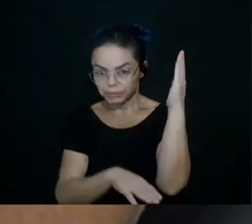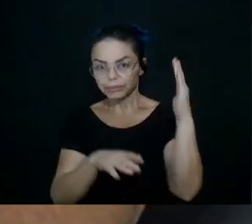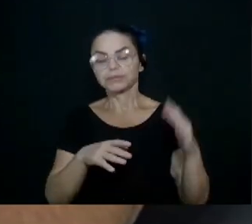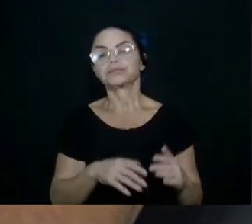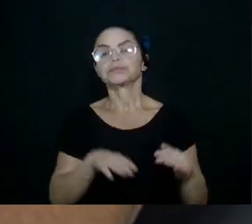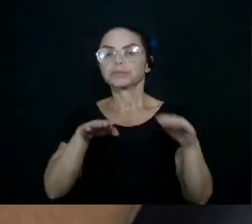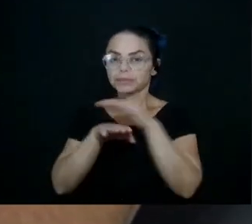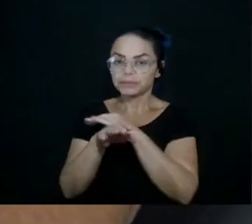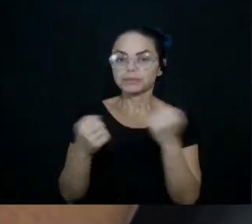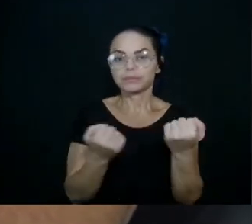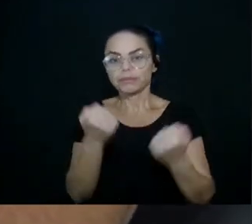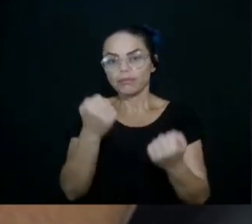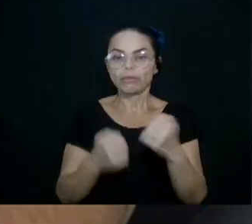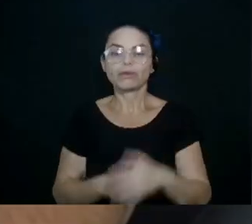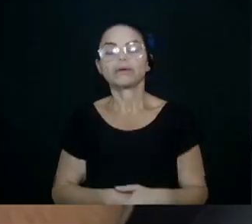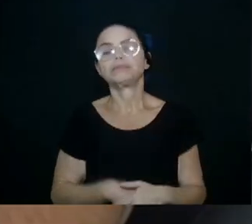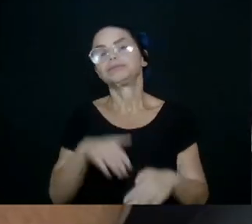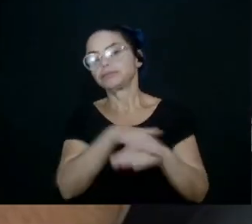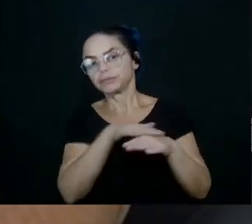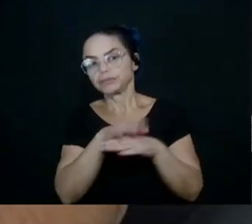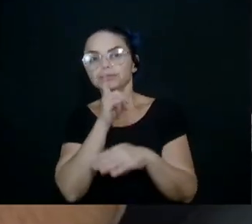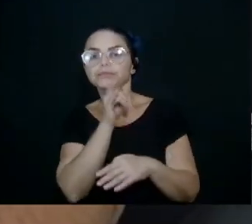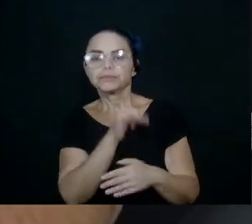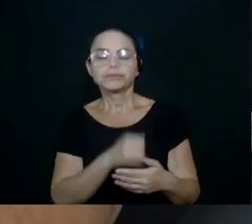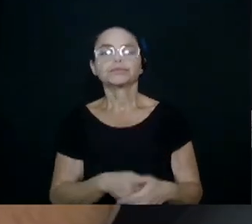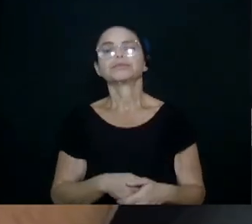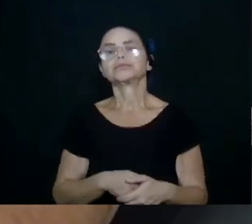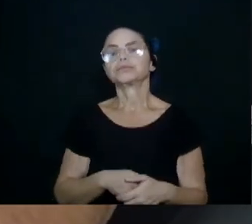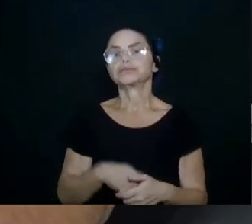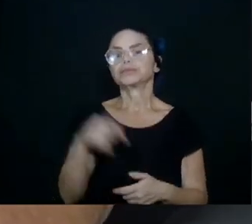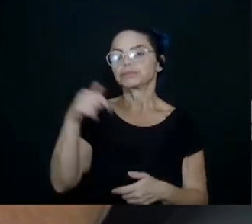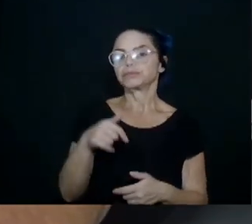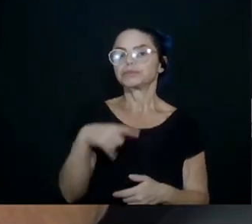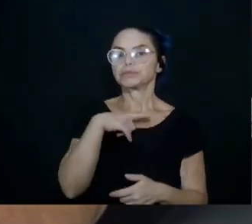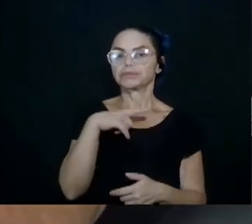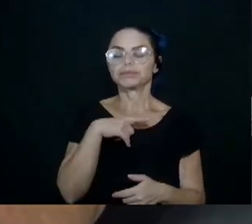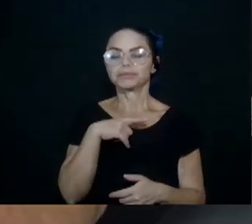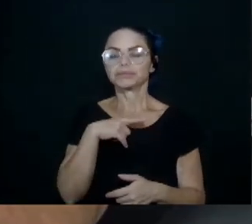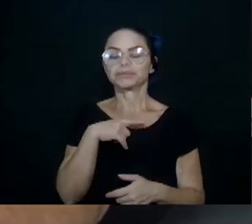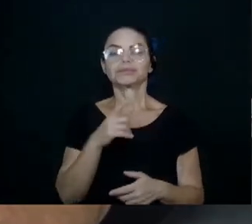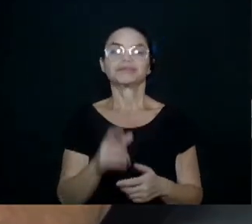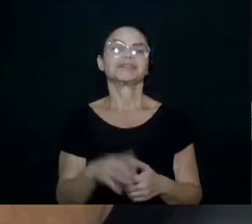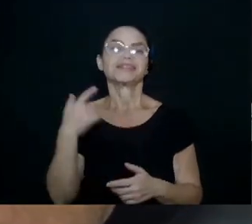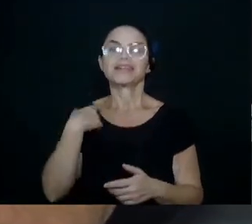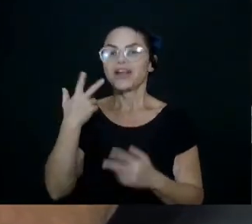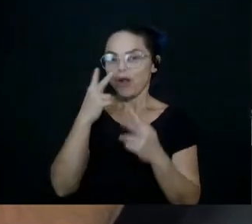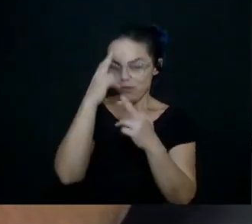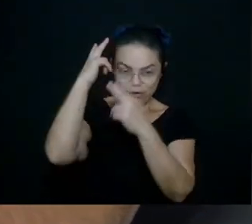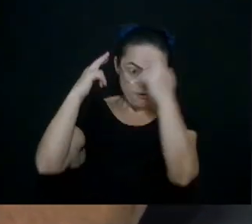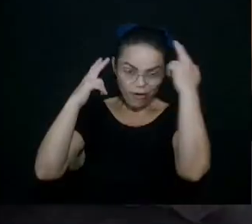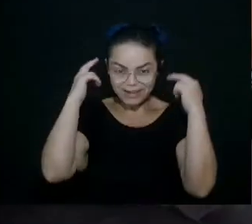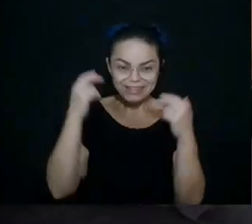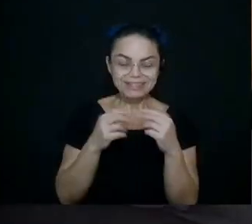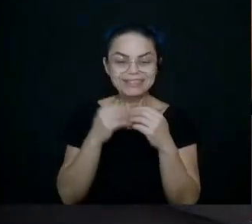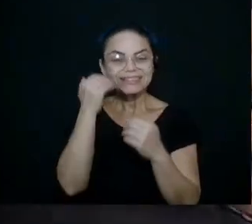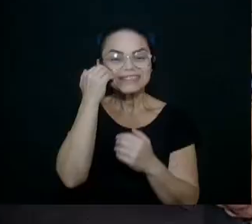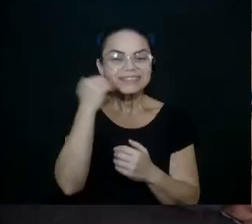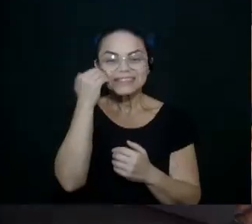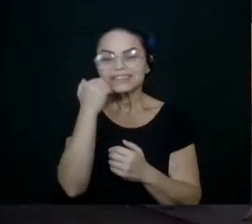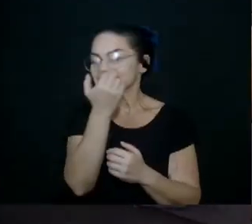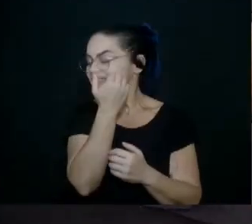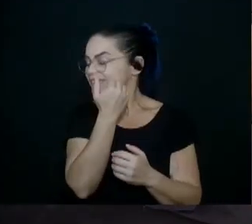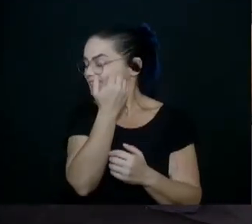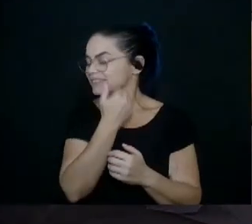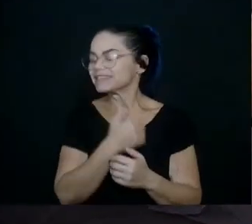em casa e conversar com os pais, falar, pai, aqui vai ter uma barbearia. Como que foi negociar isso com a família? Não, foi muito